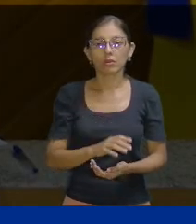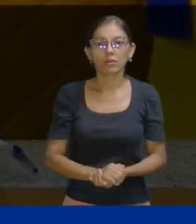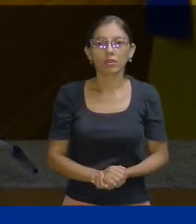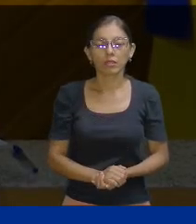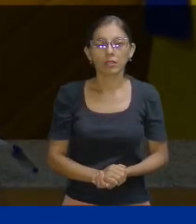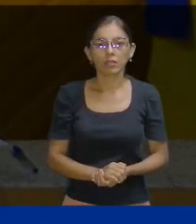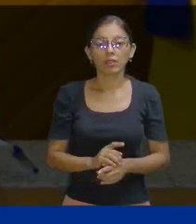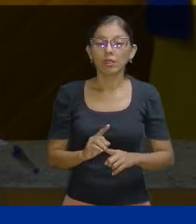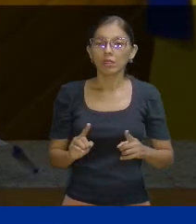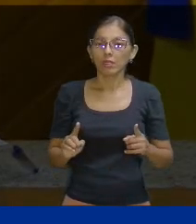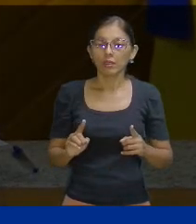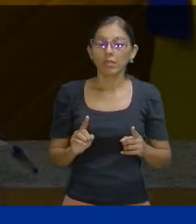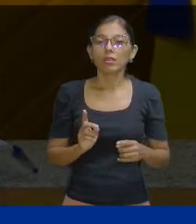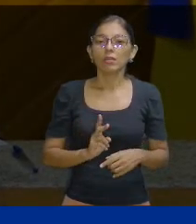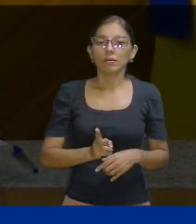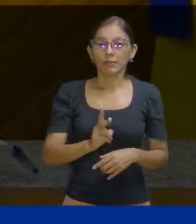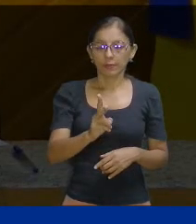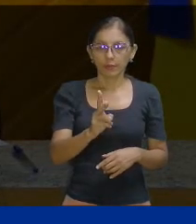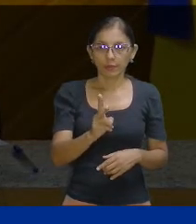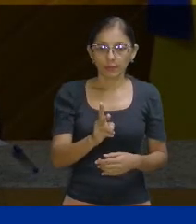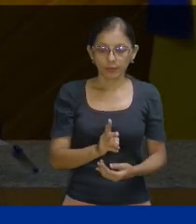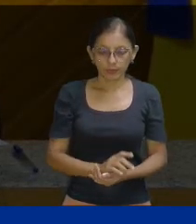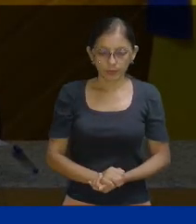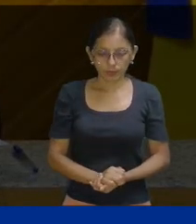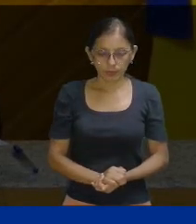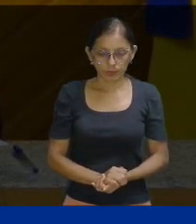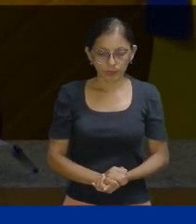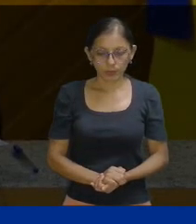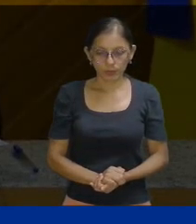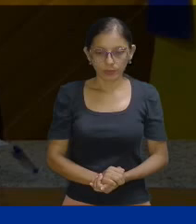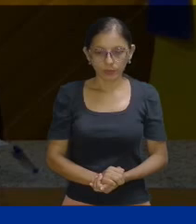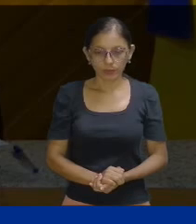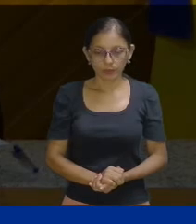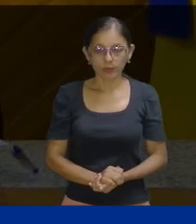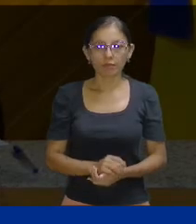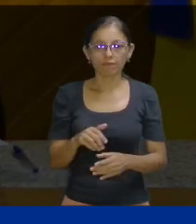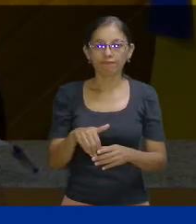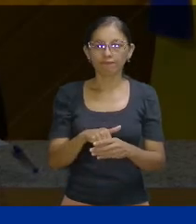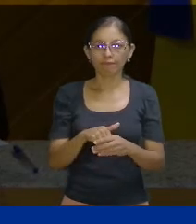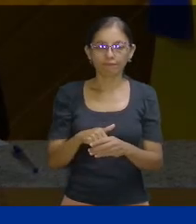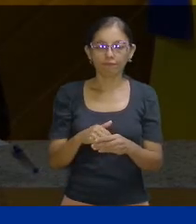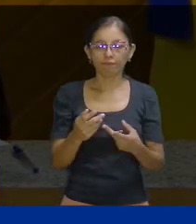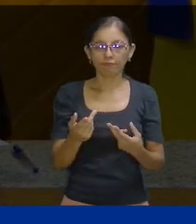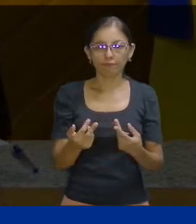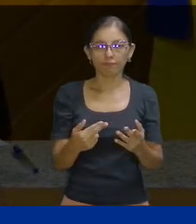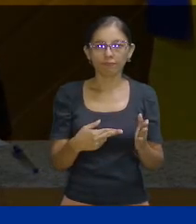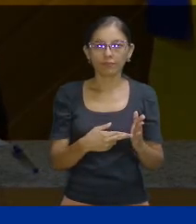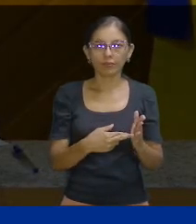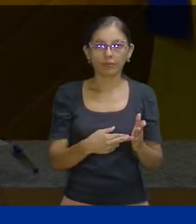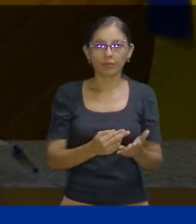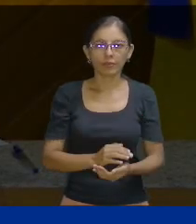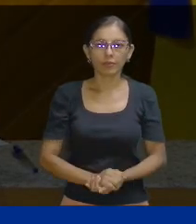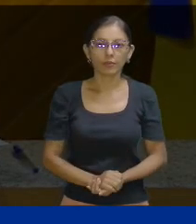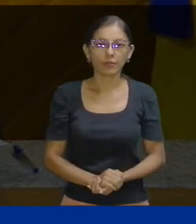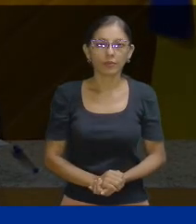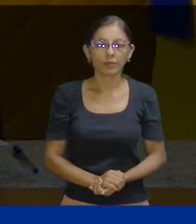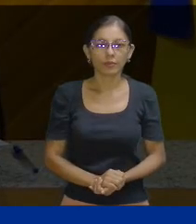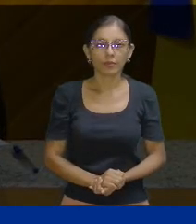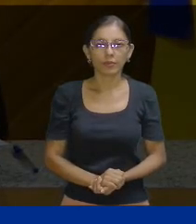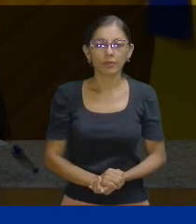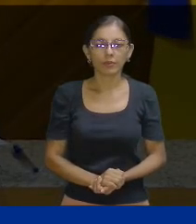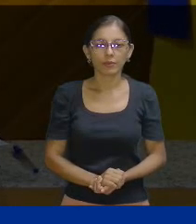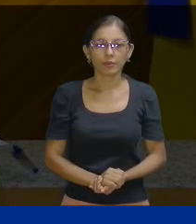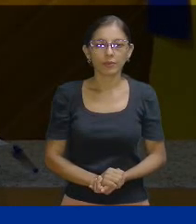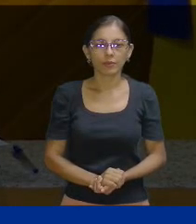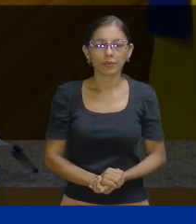julgou improcedente nos termos do voto do juiz relator. Ou seja,